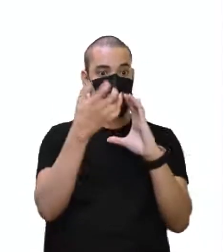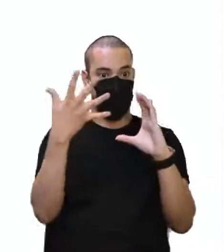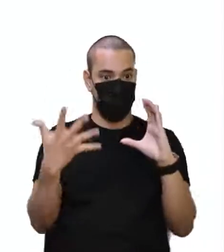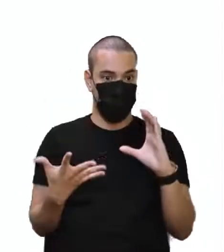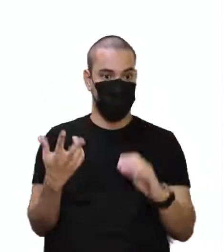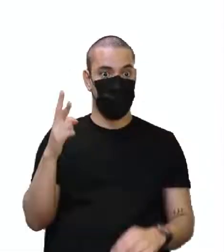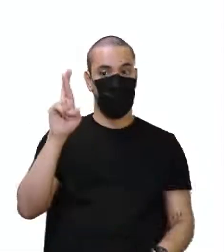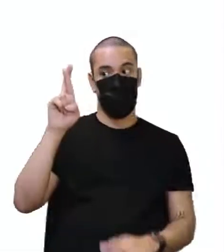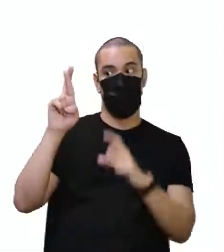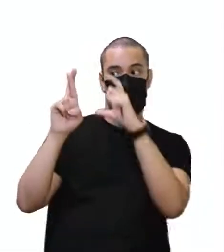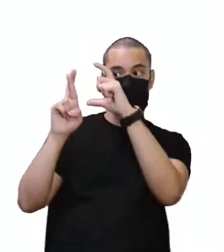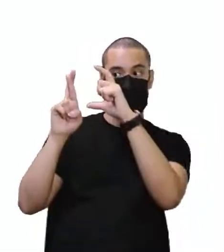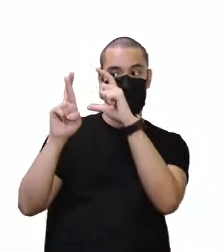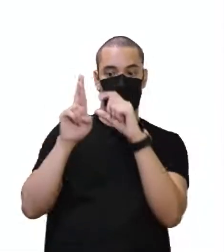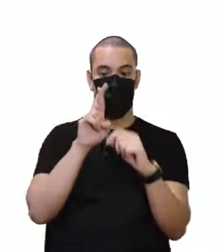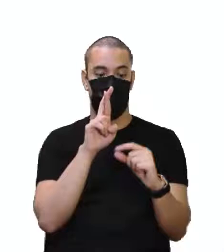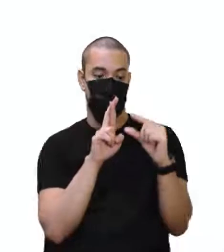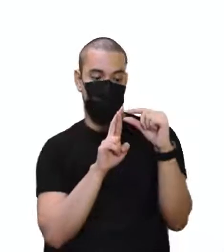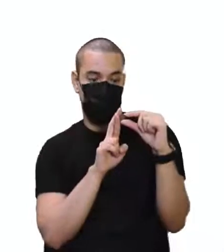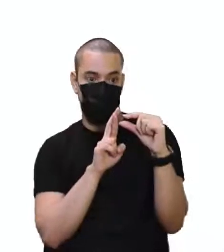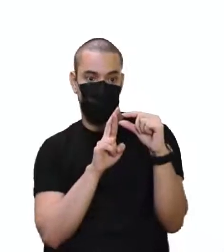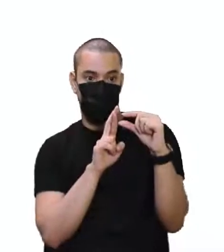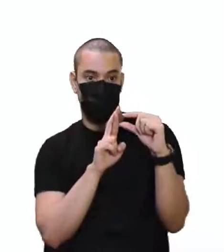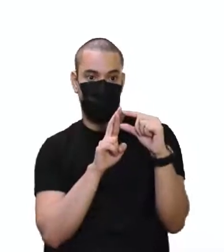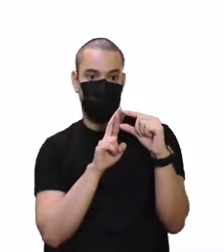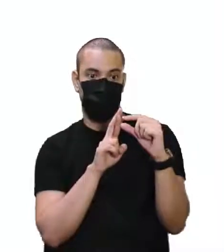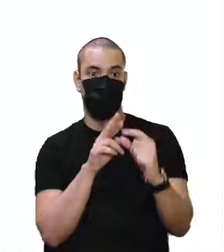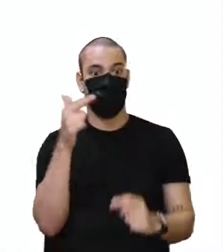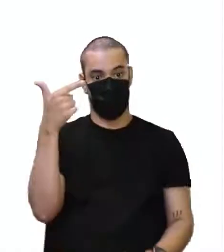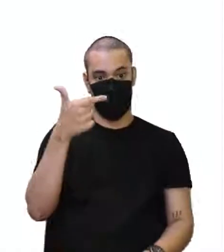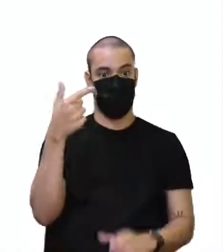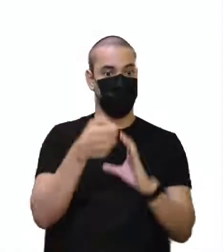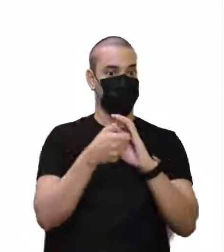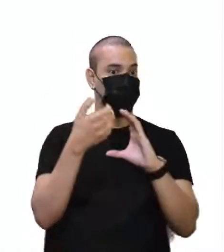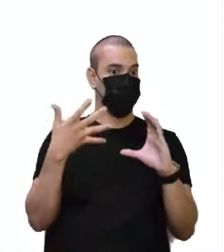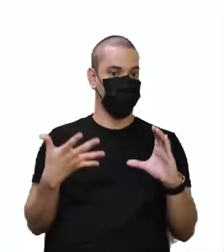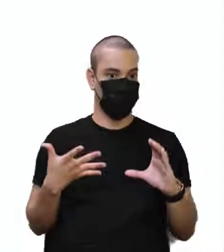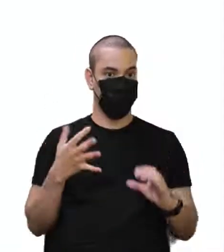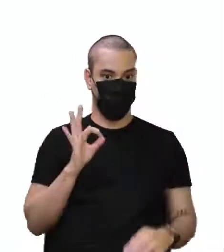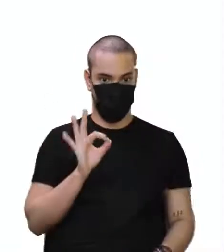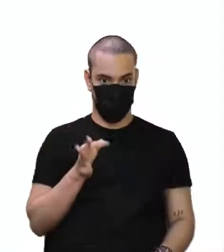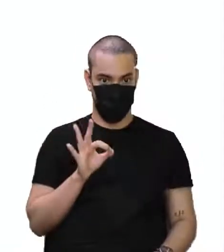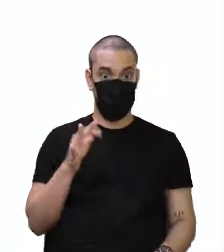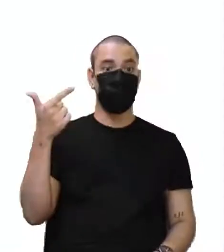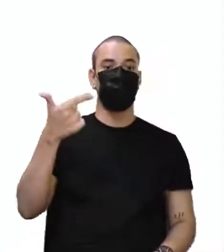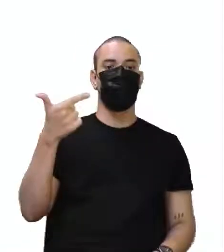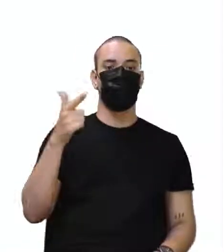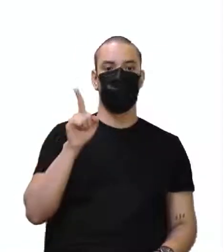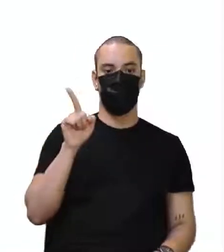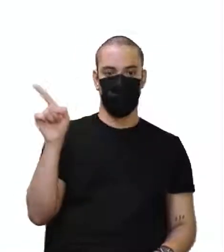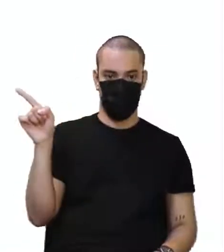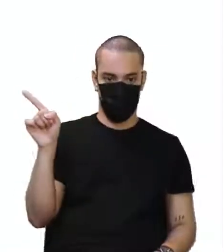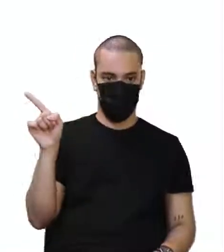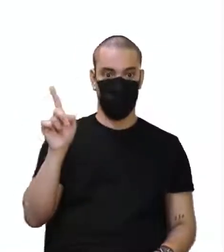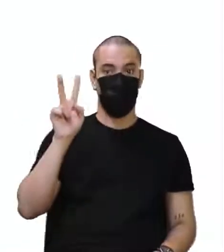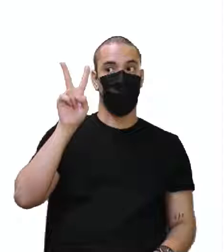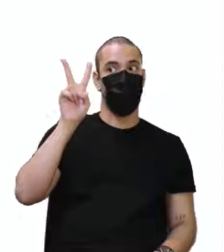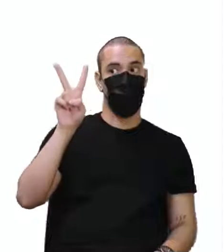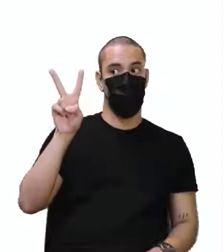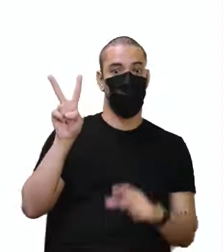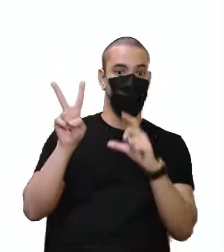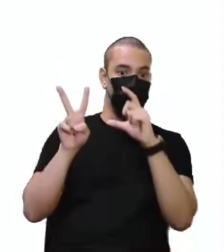né? O Rzão com com Rzinho. Rzinho. E tá aqui a segunda característica. Ok, olha lá o segundo. Você vai pegar esse